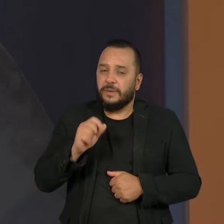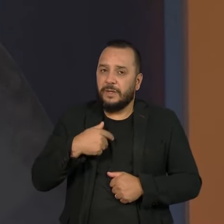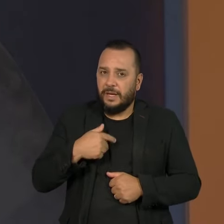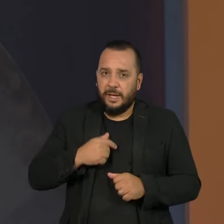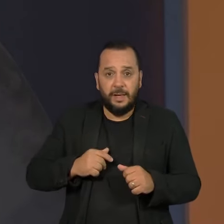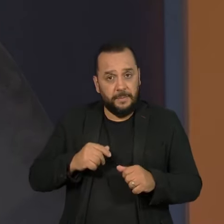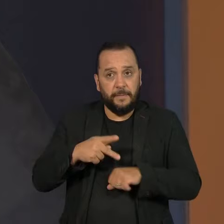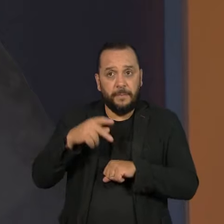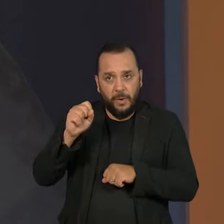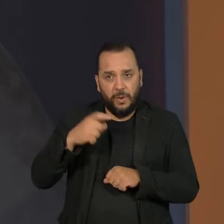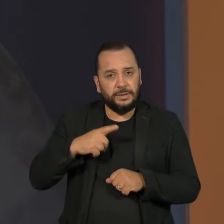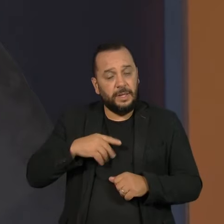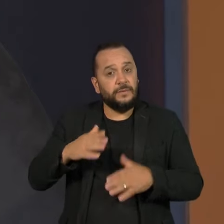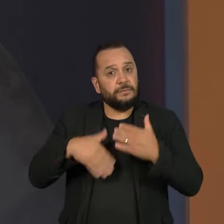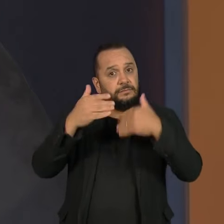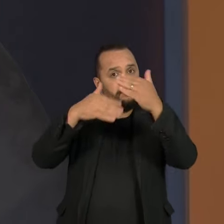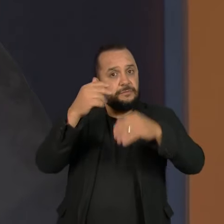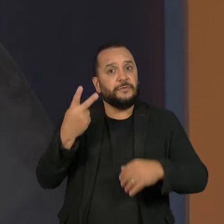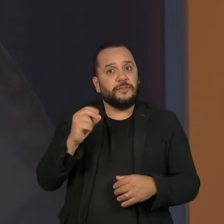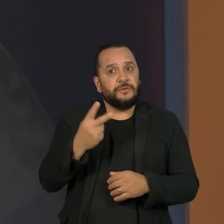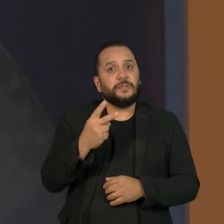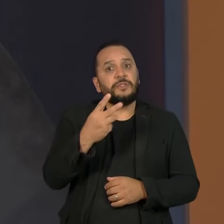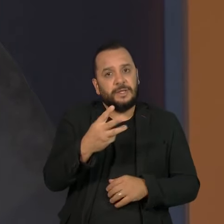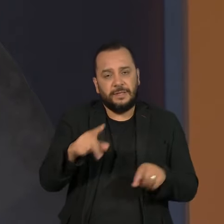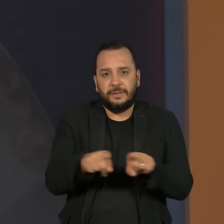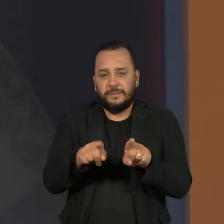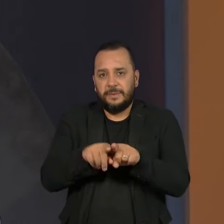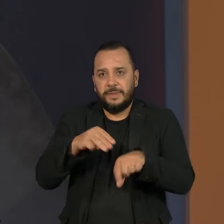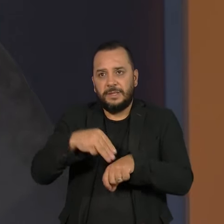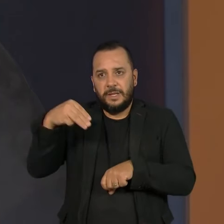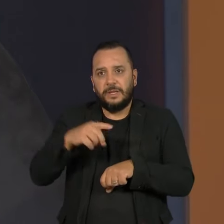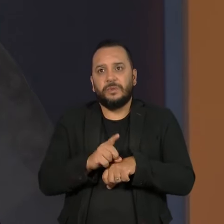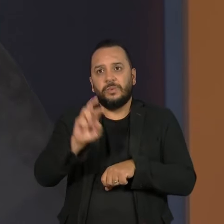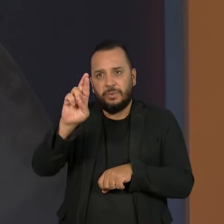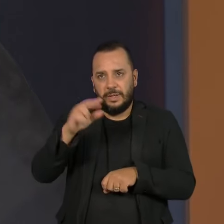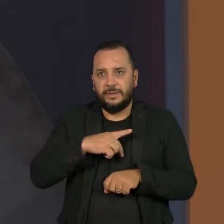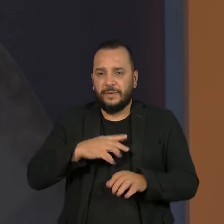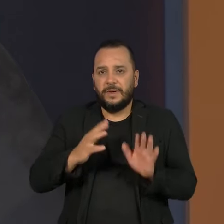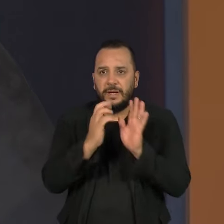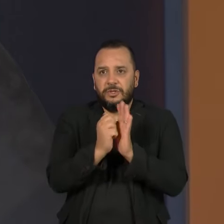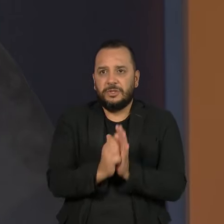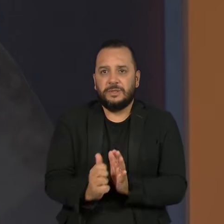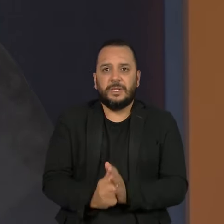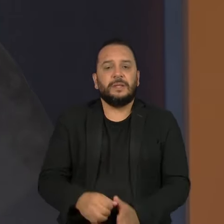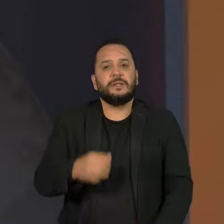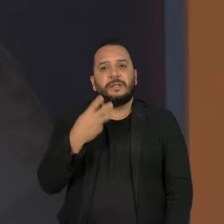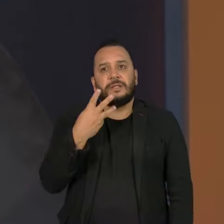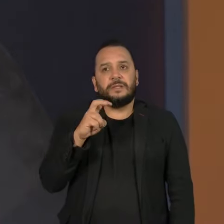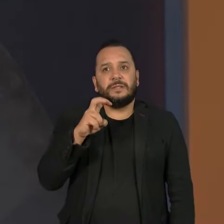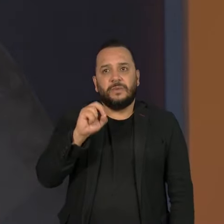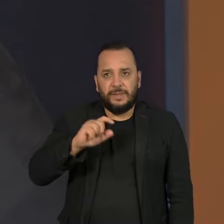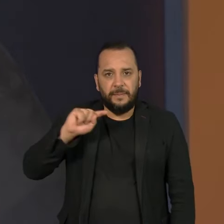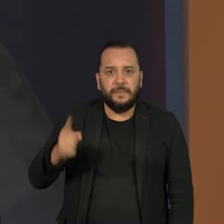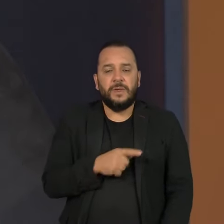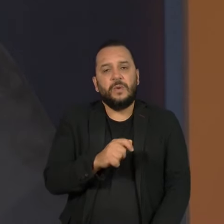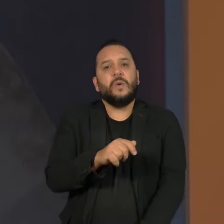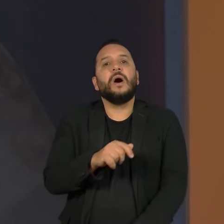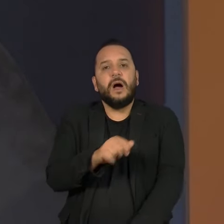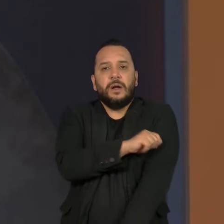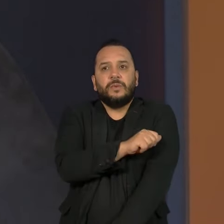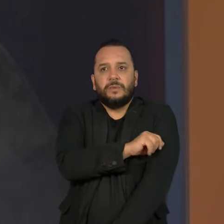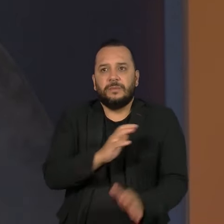nos programas de mestrado e doutorado foi registrado mais de 350 mil alunos matriculados.